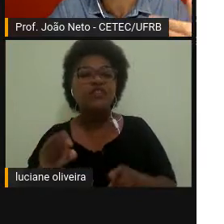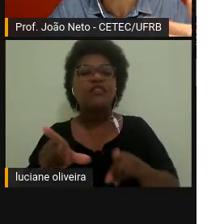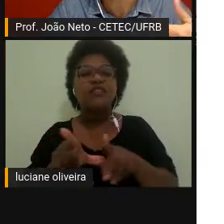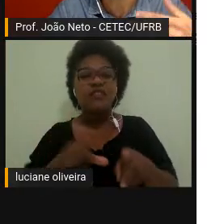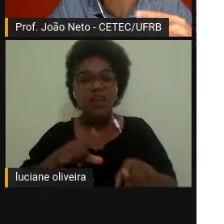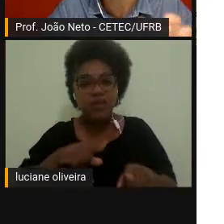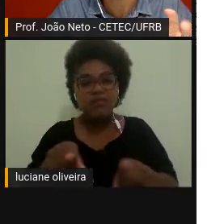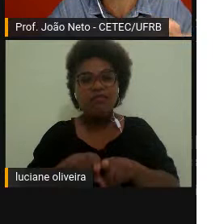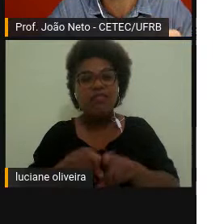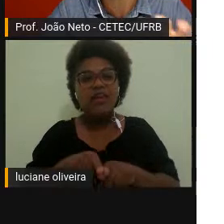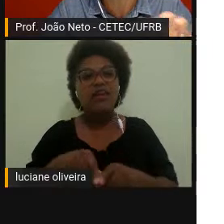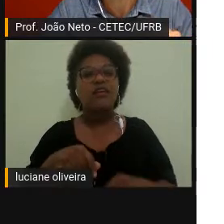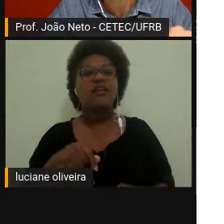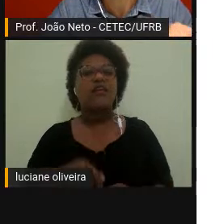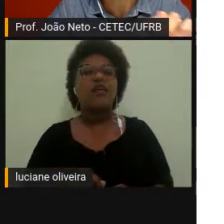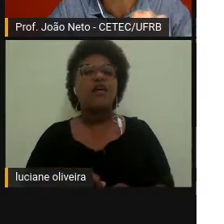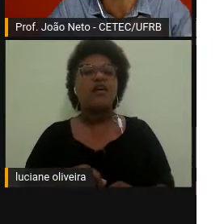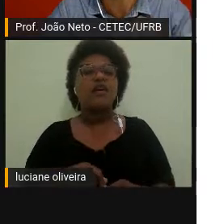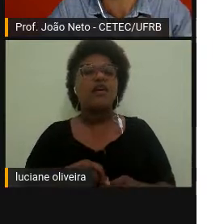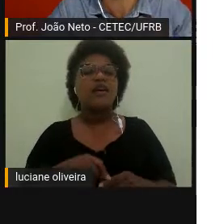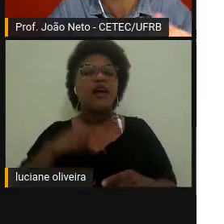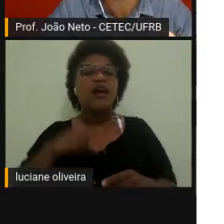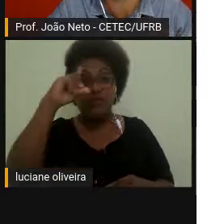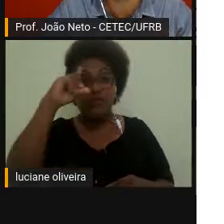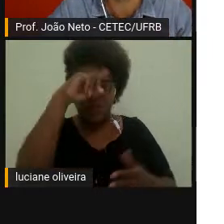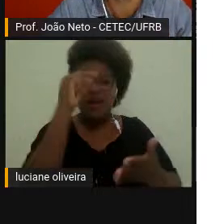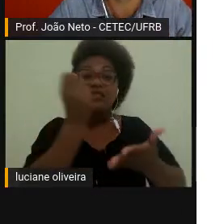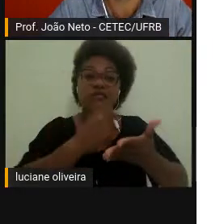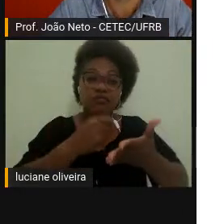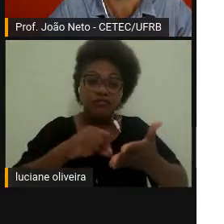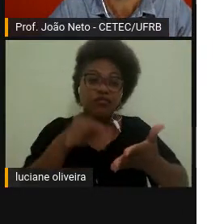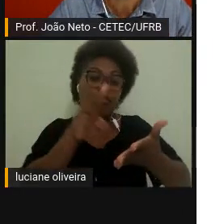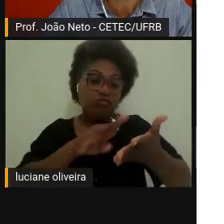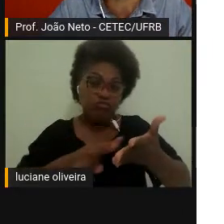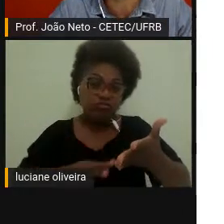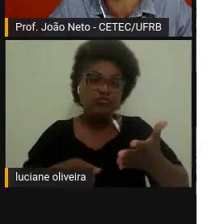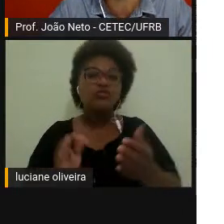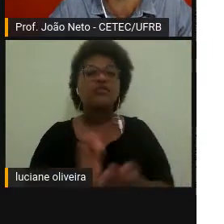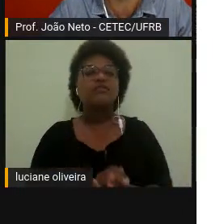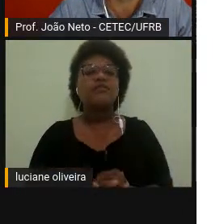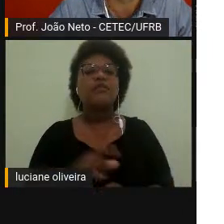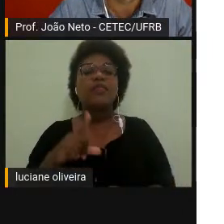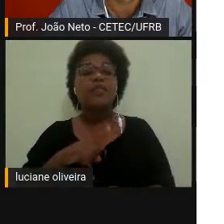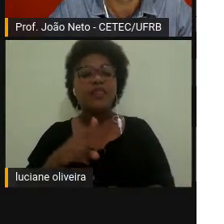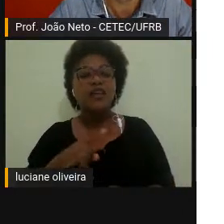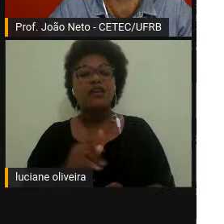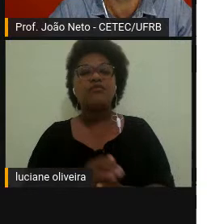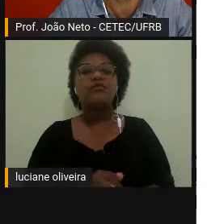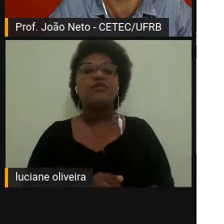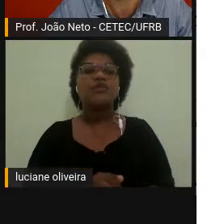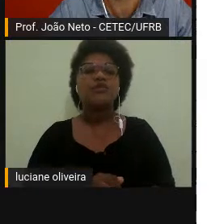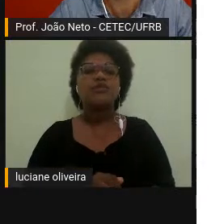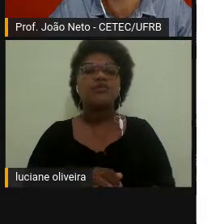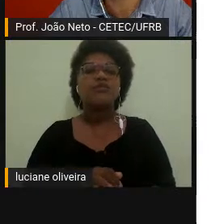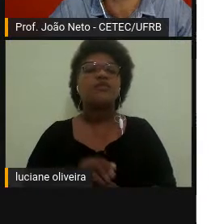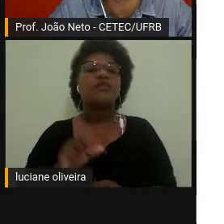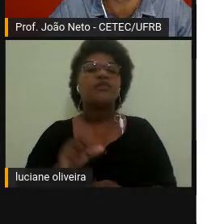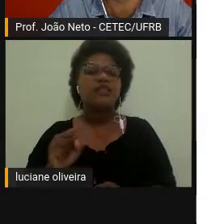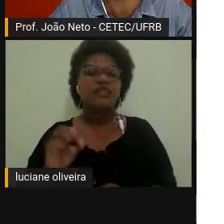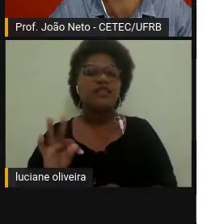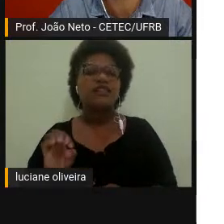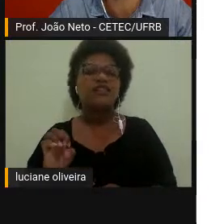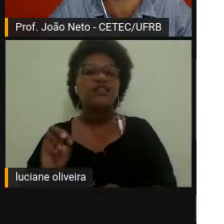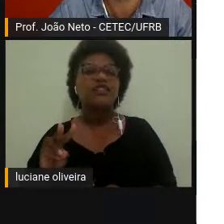é aquela dica algum dificuldade na escrita ou na leitura temos o a esse viu onde